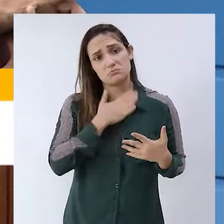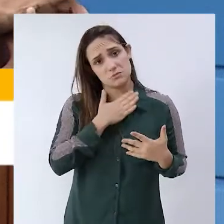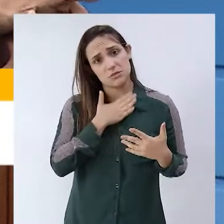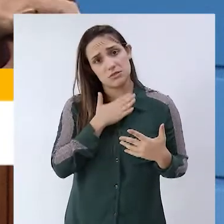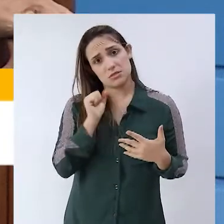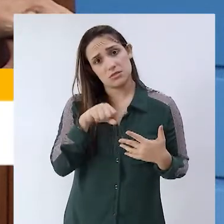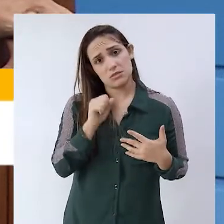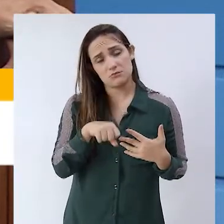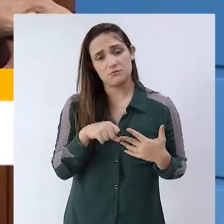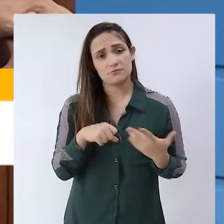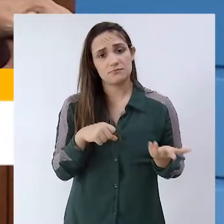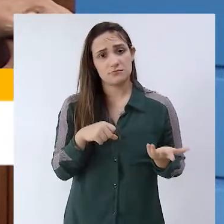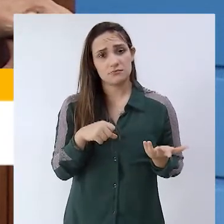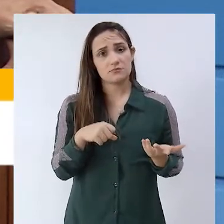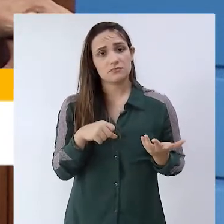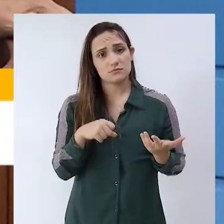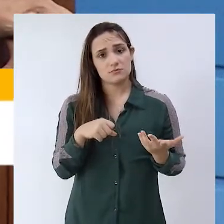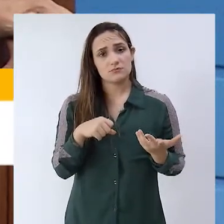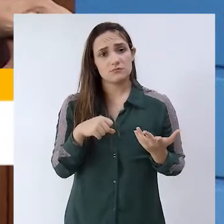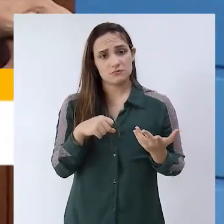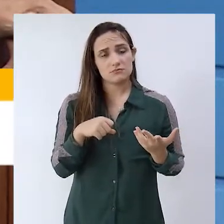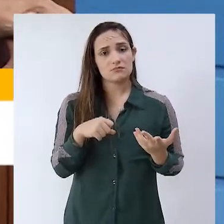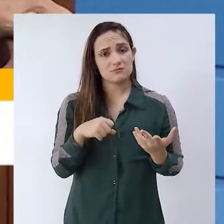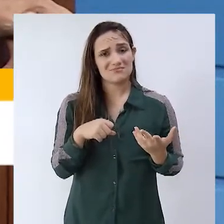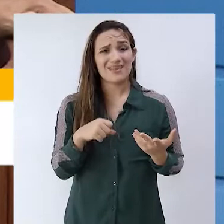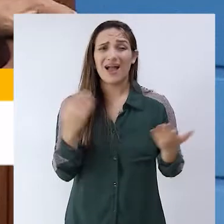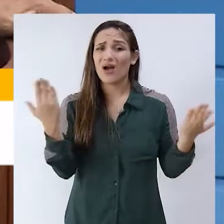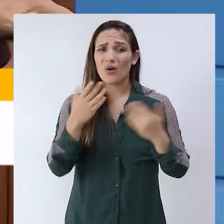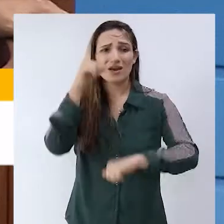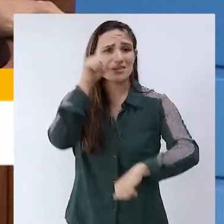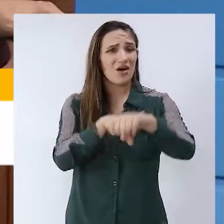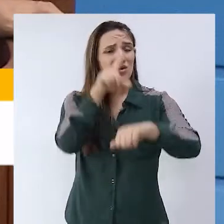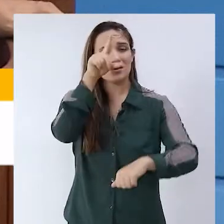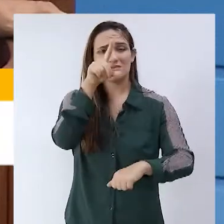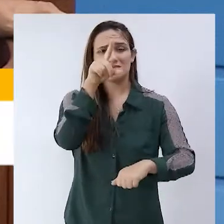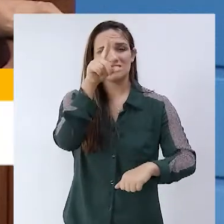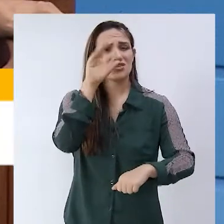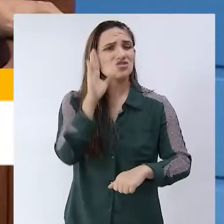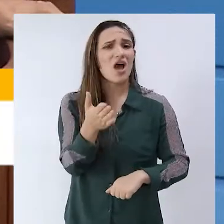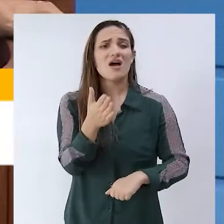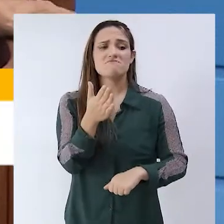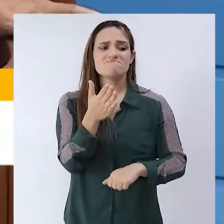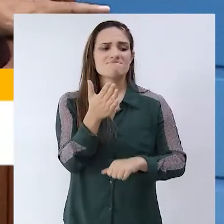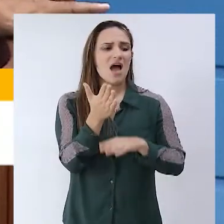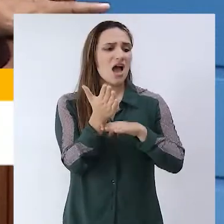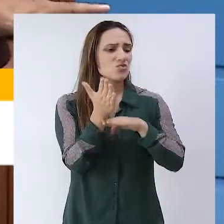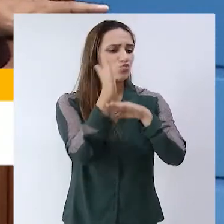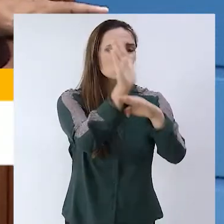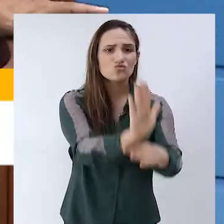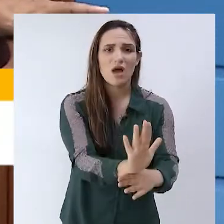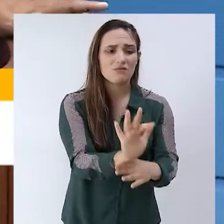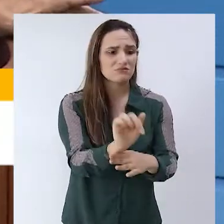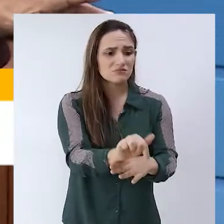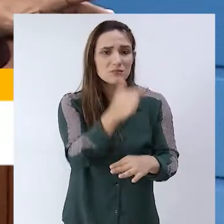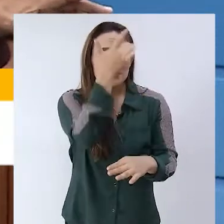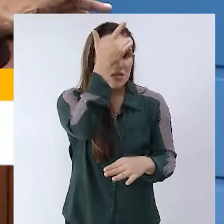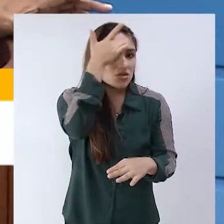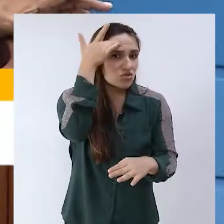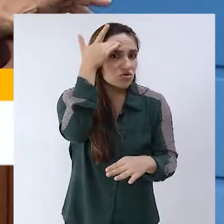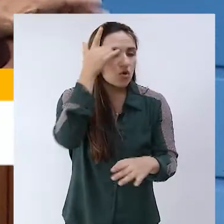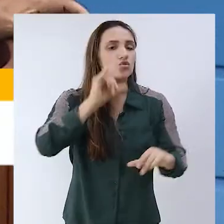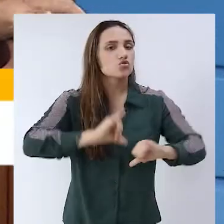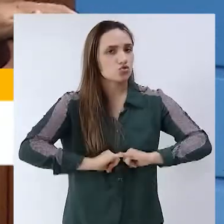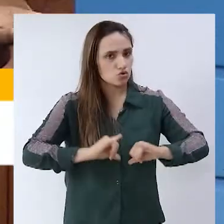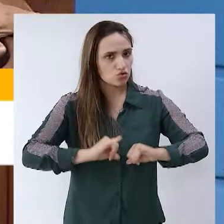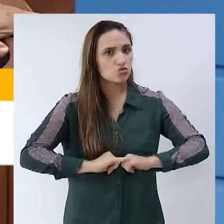essa sugestão, senhor presidente, é para que a gente possa, de imediato, dar uma resposta para essas